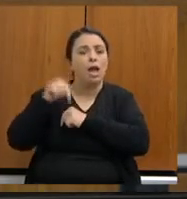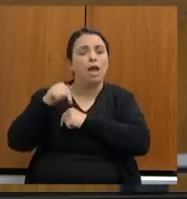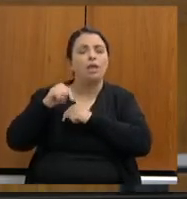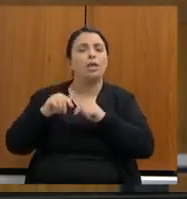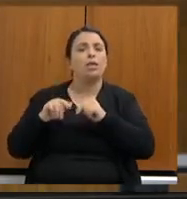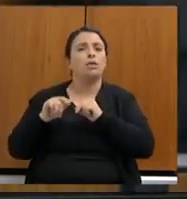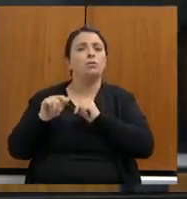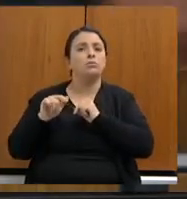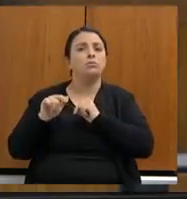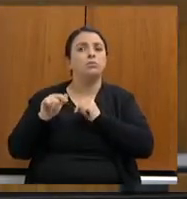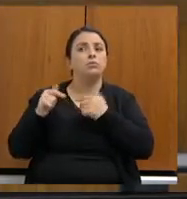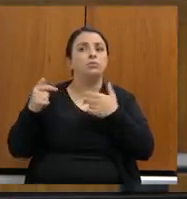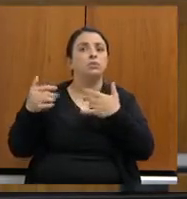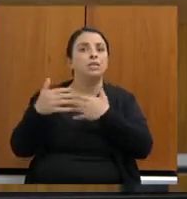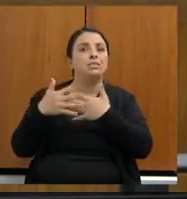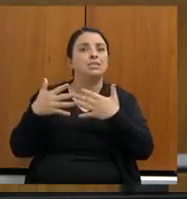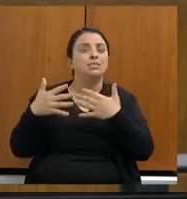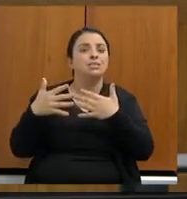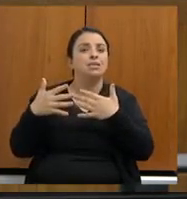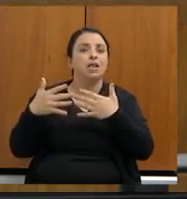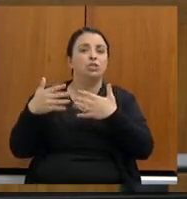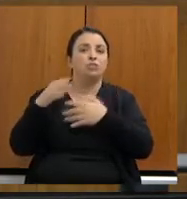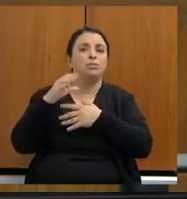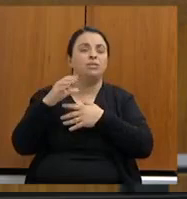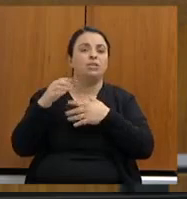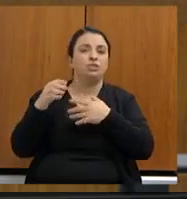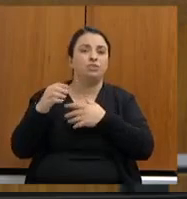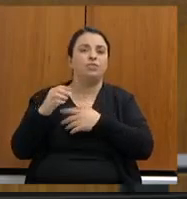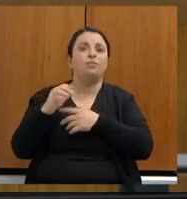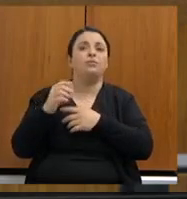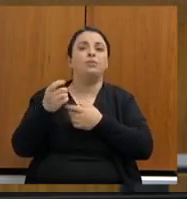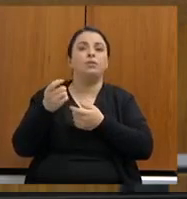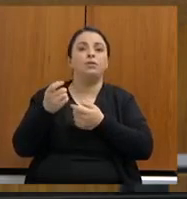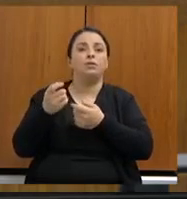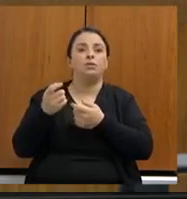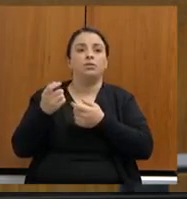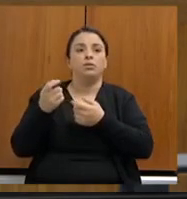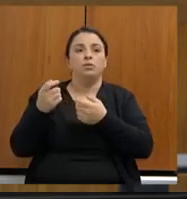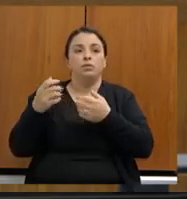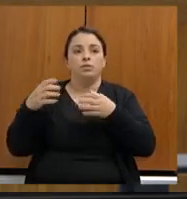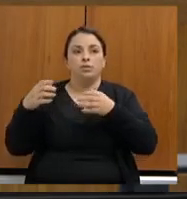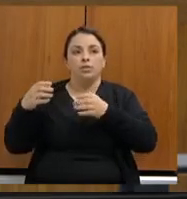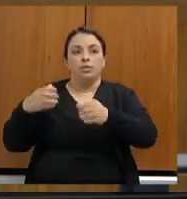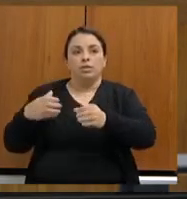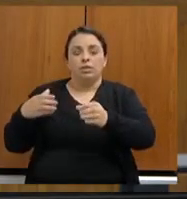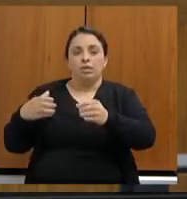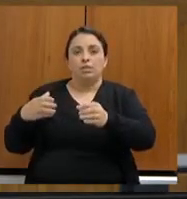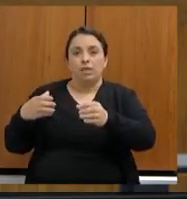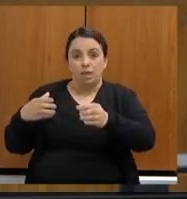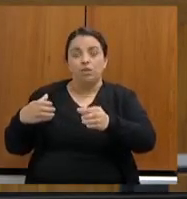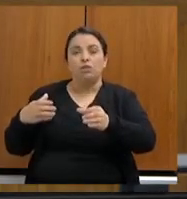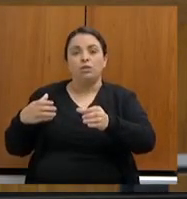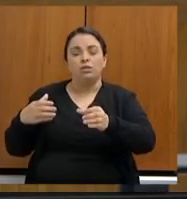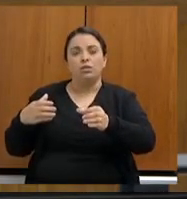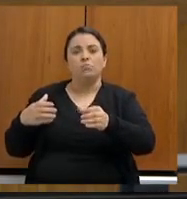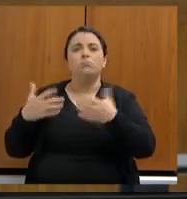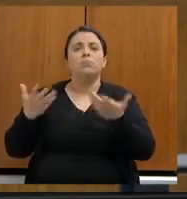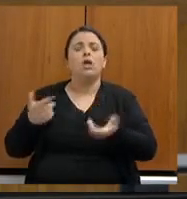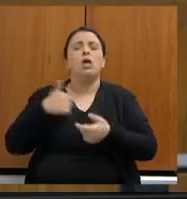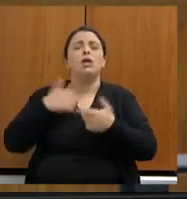eu quero saber como que ficaria é esse plantão é uma vez que as mulheres precisam de um atendimento